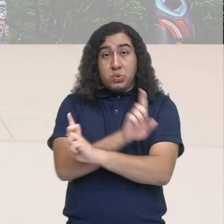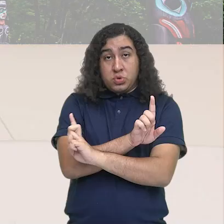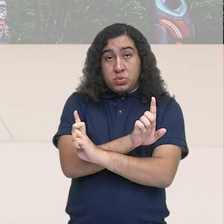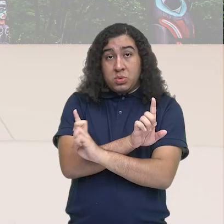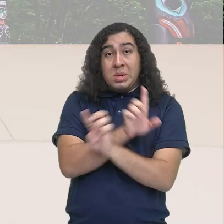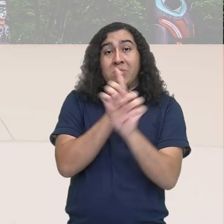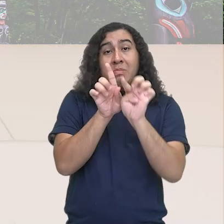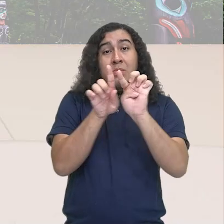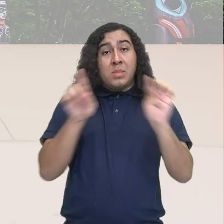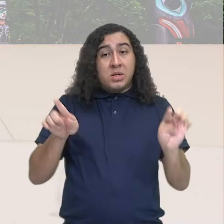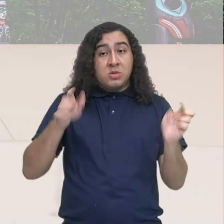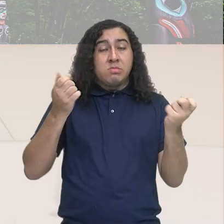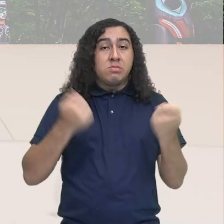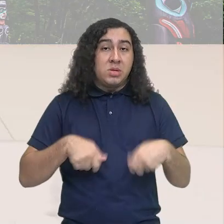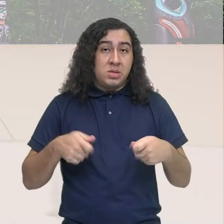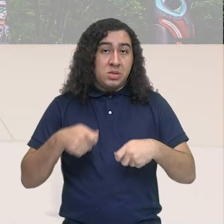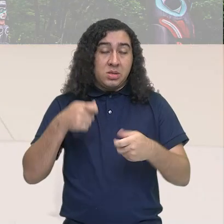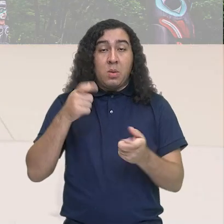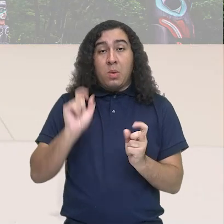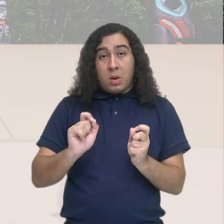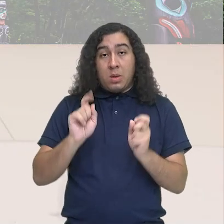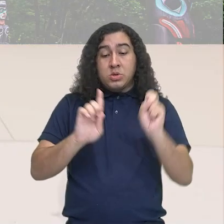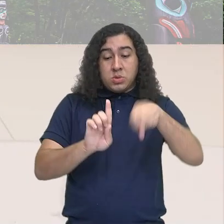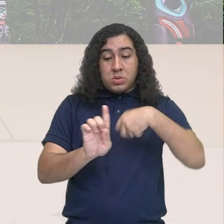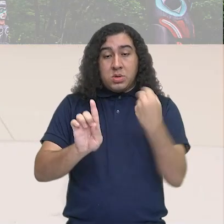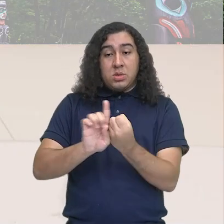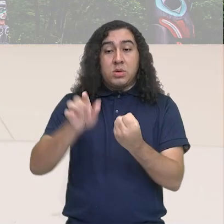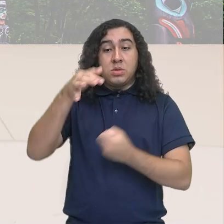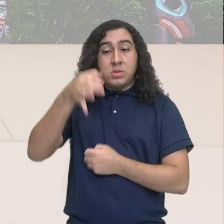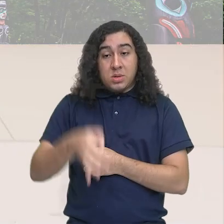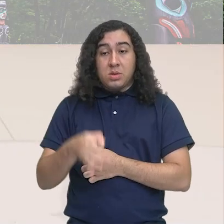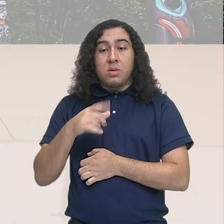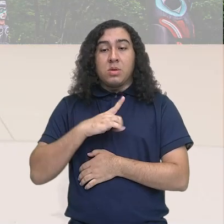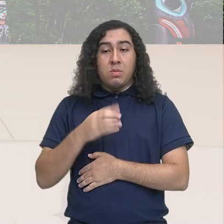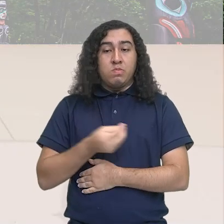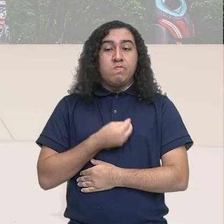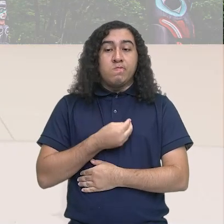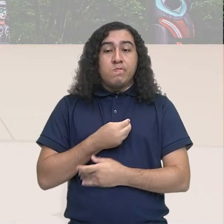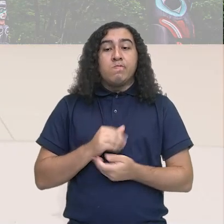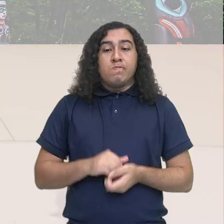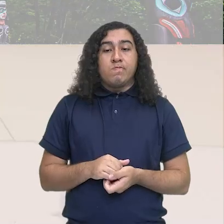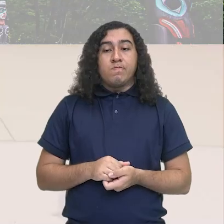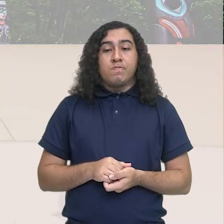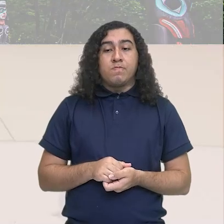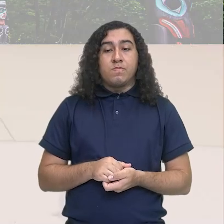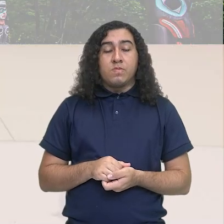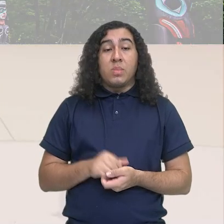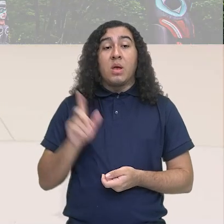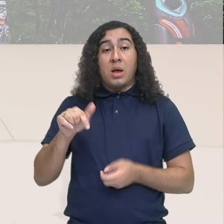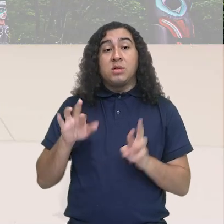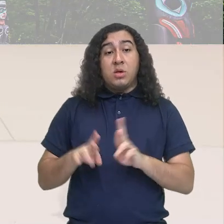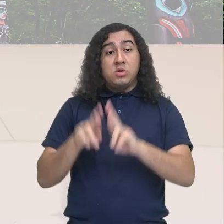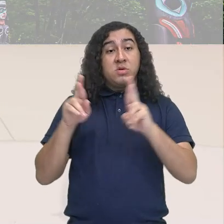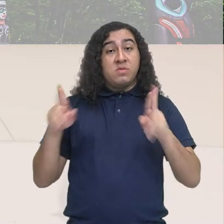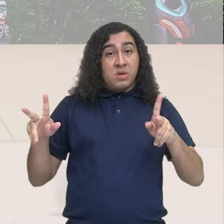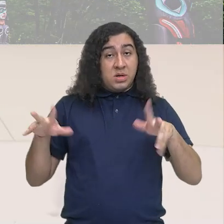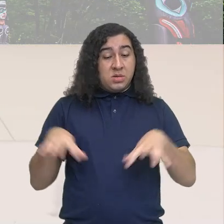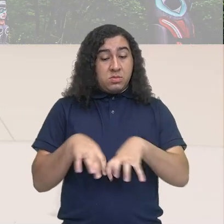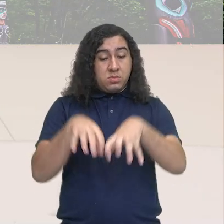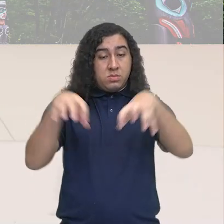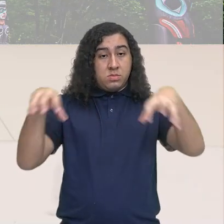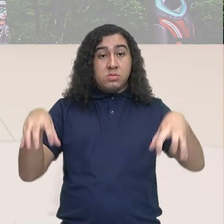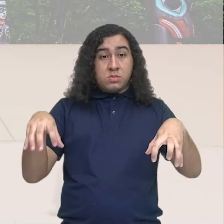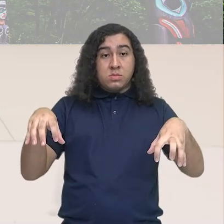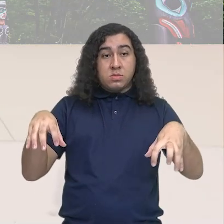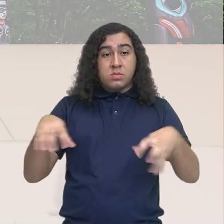mas necessárias para que aquela sociedade exista. Essa distinção entre